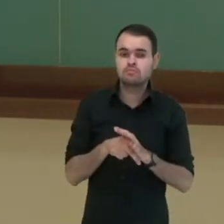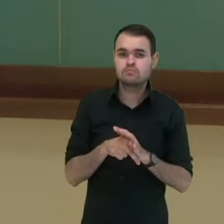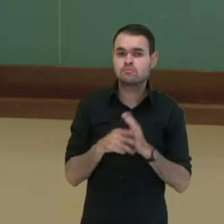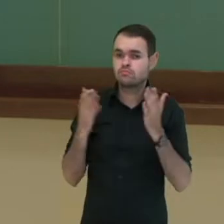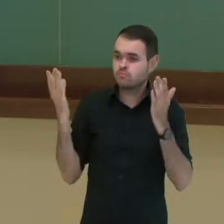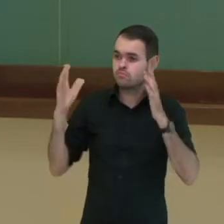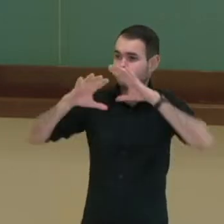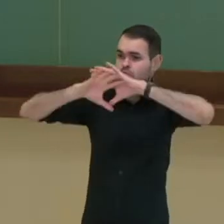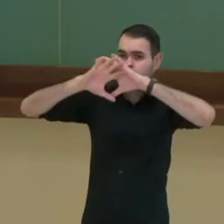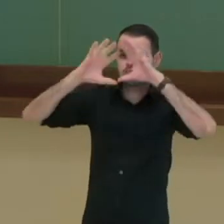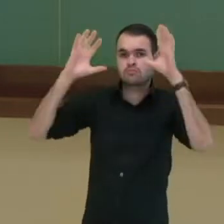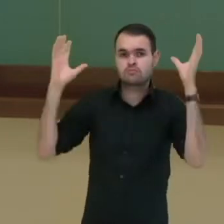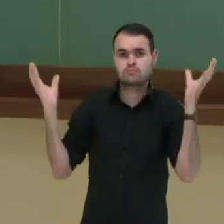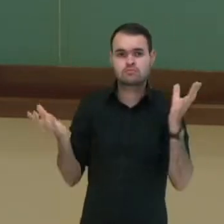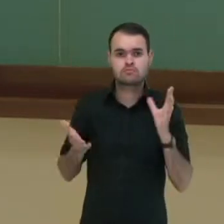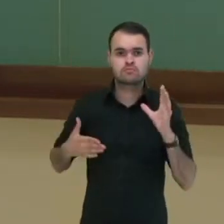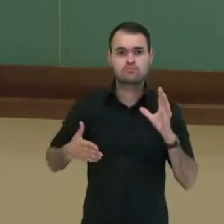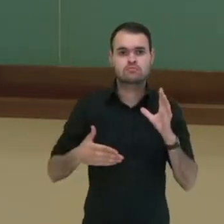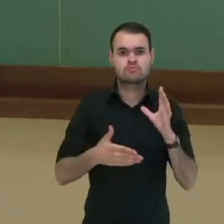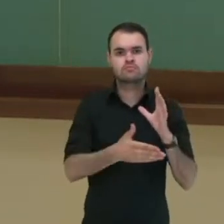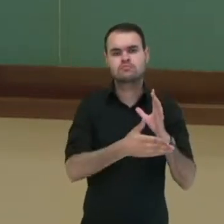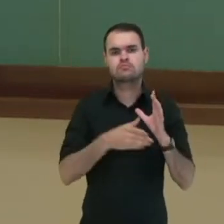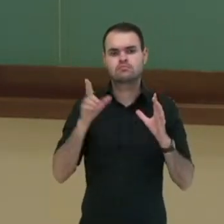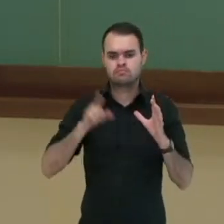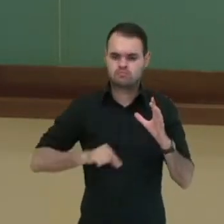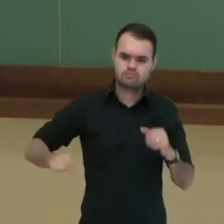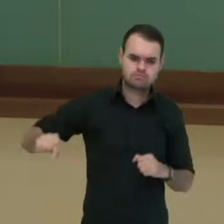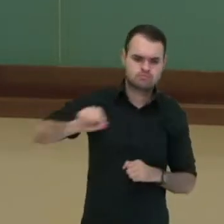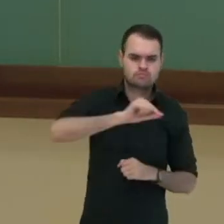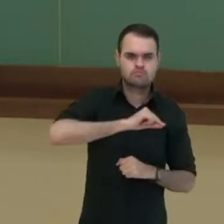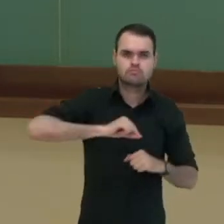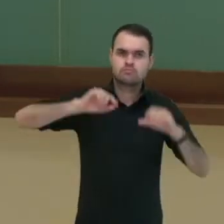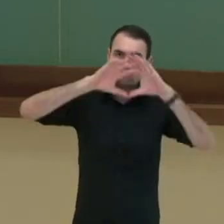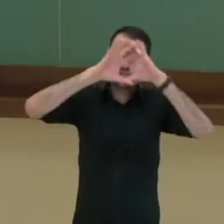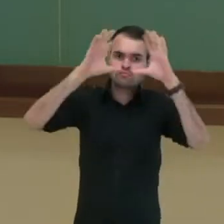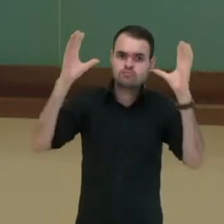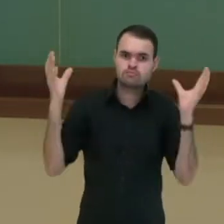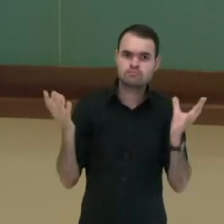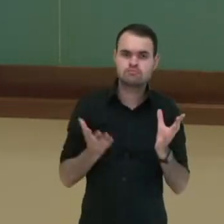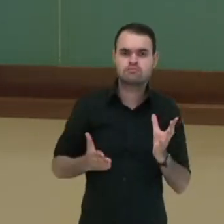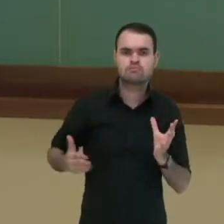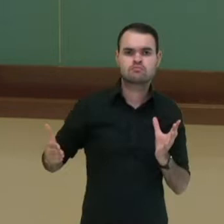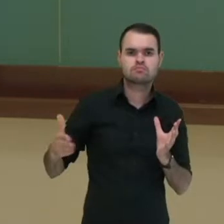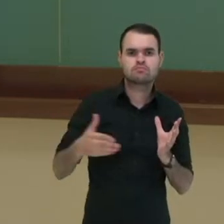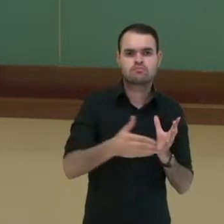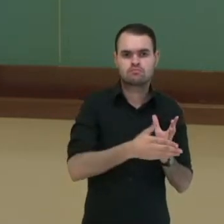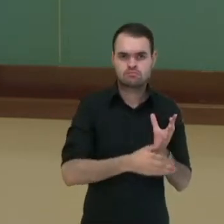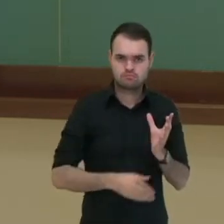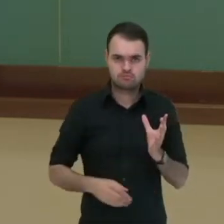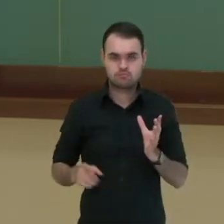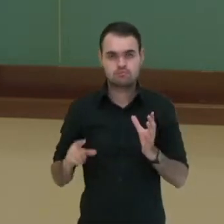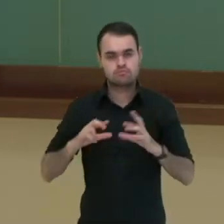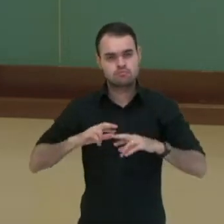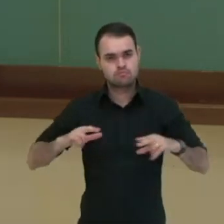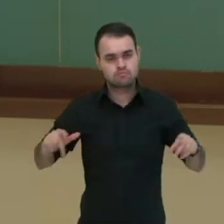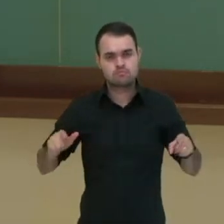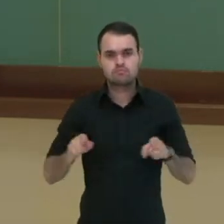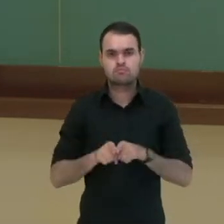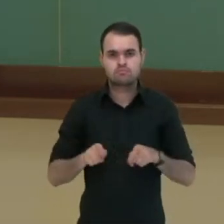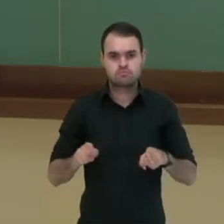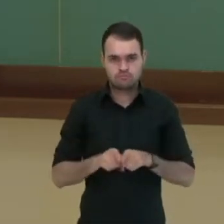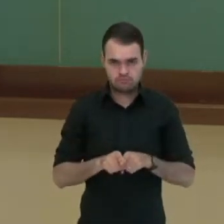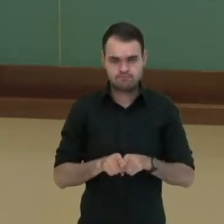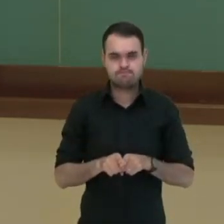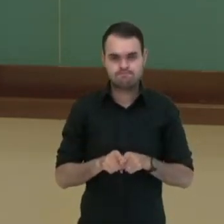está dizendo que existem muitas vidas lá naquele ecossistema. Também várias espécies é possível, ok? Que a gente está